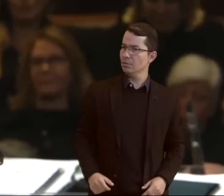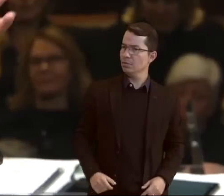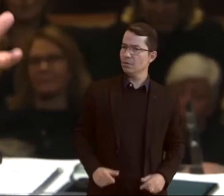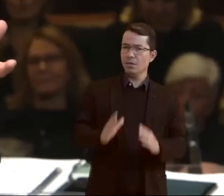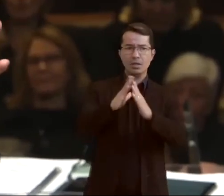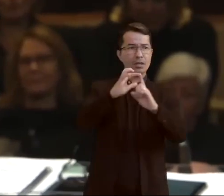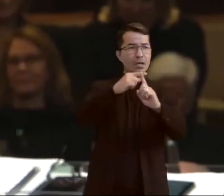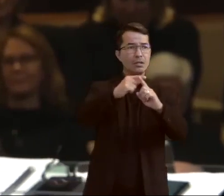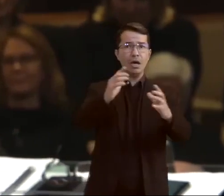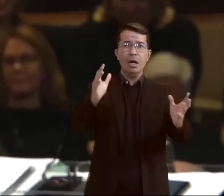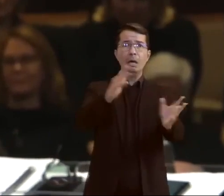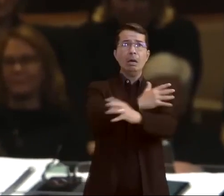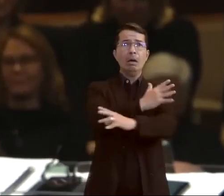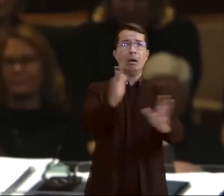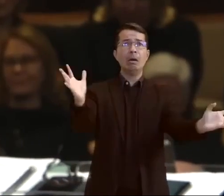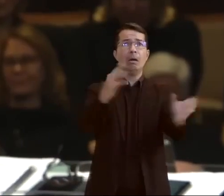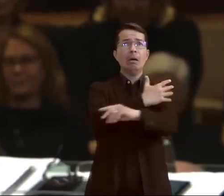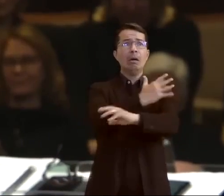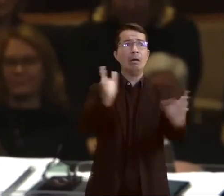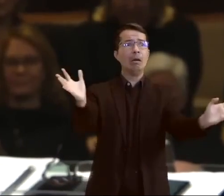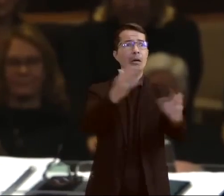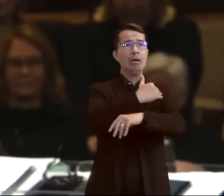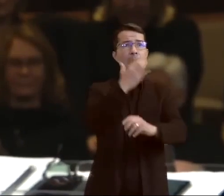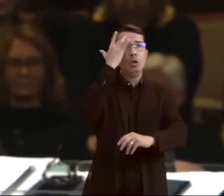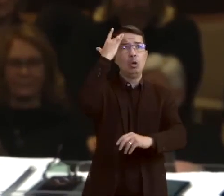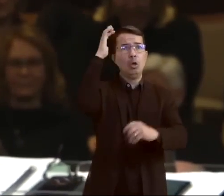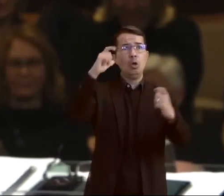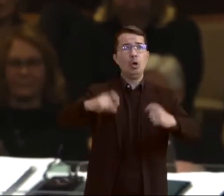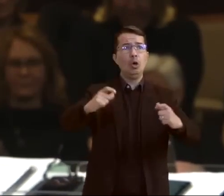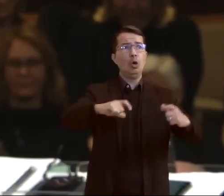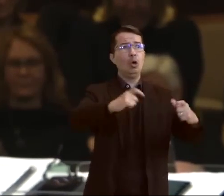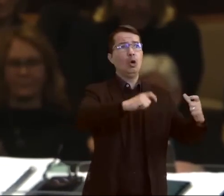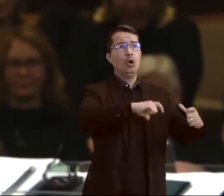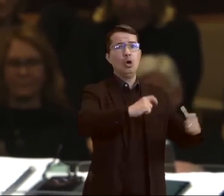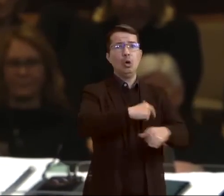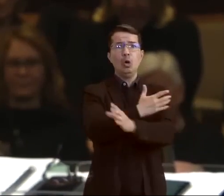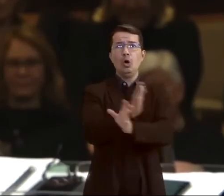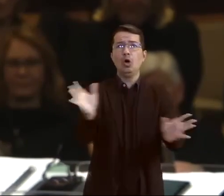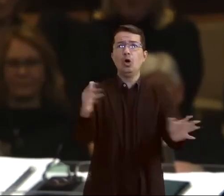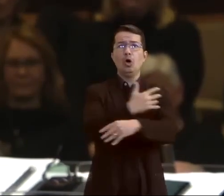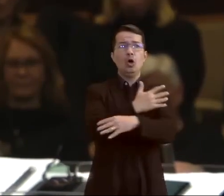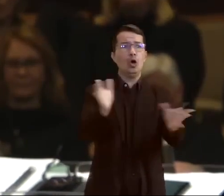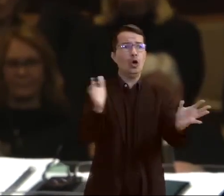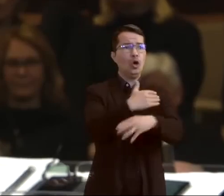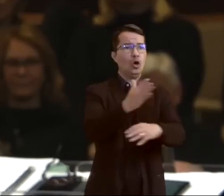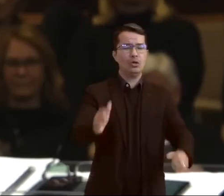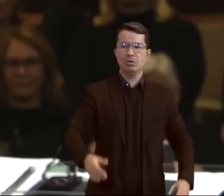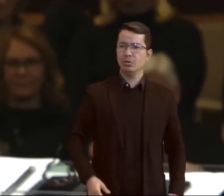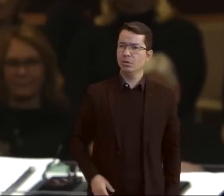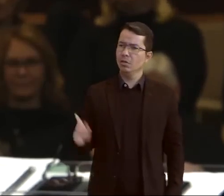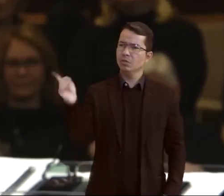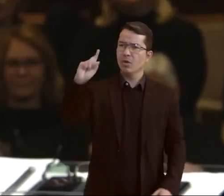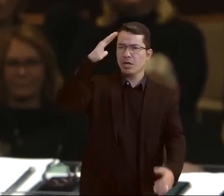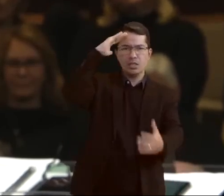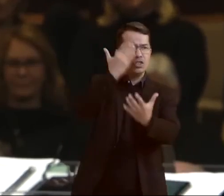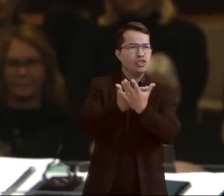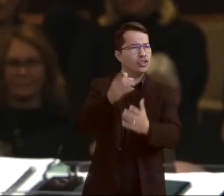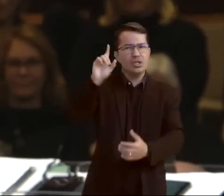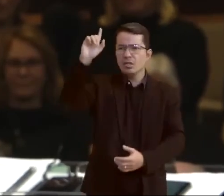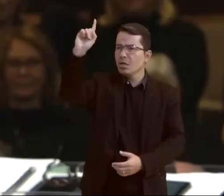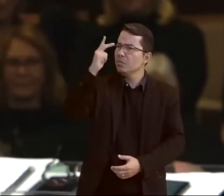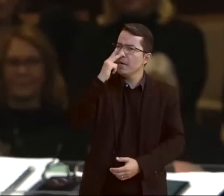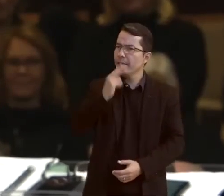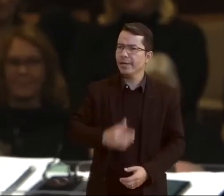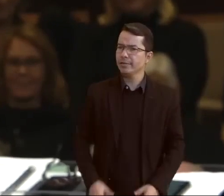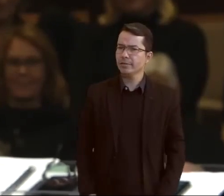está dando cabeçada na vida, porque não são capazes de crer no método de Deus, que é a